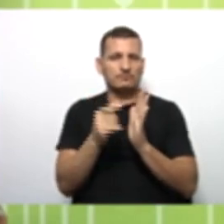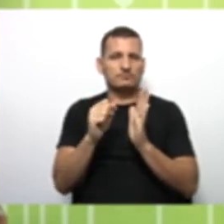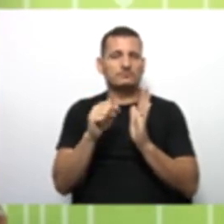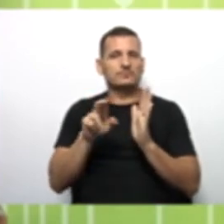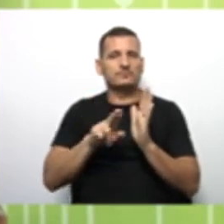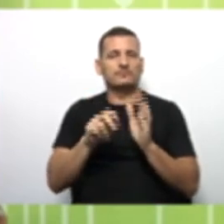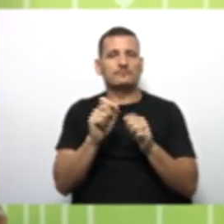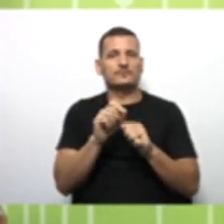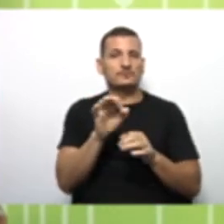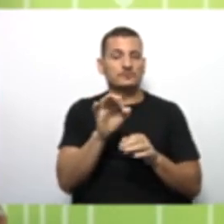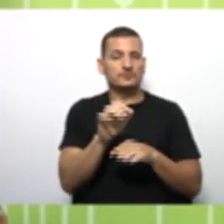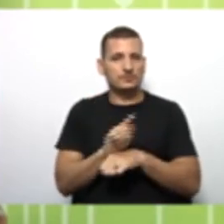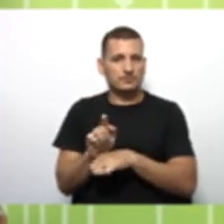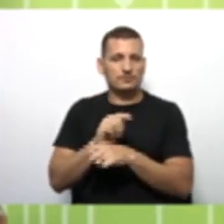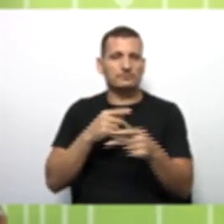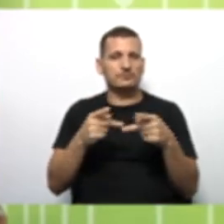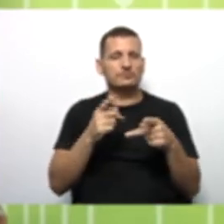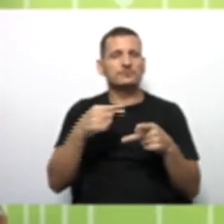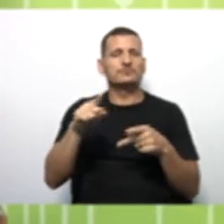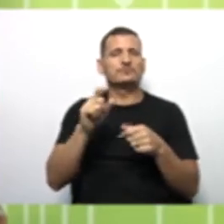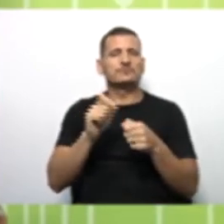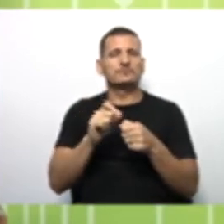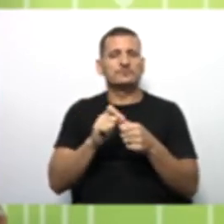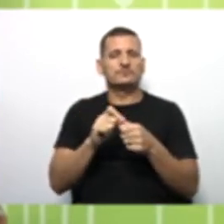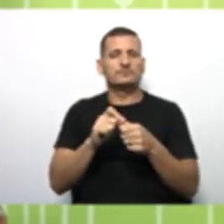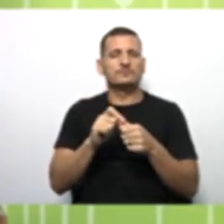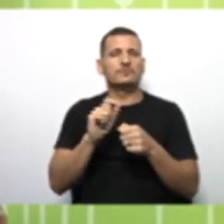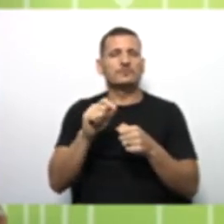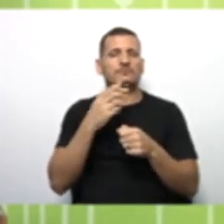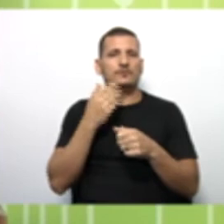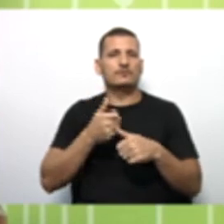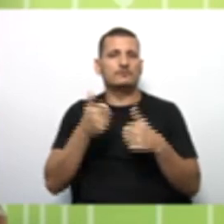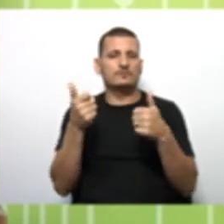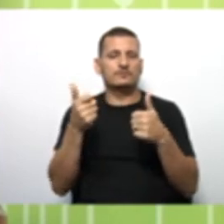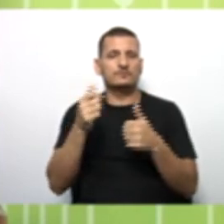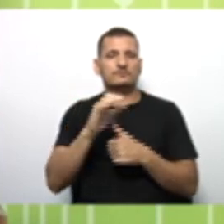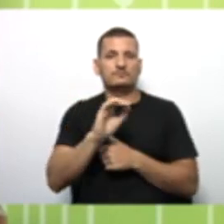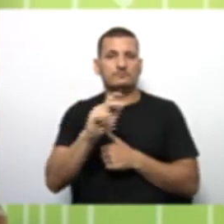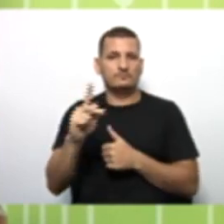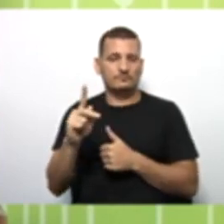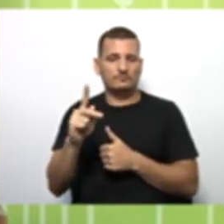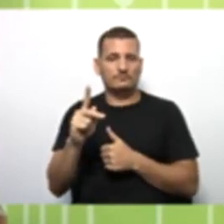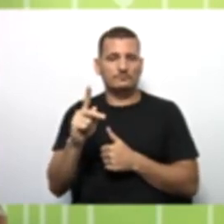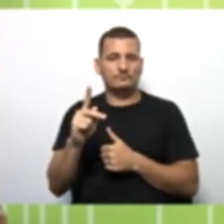estar trabalhando isso com vocês, tá bom? Pediram aí para a gente poder